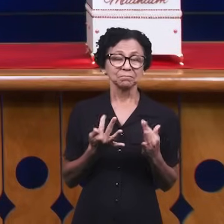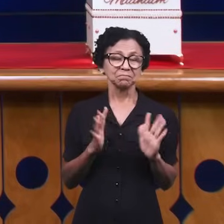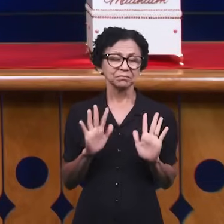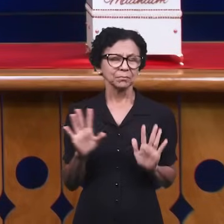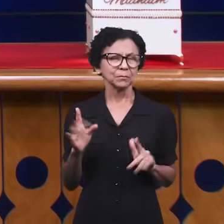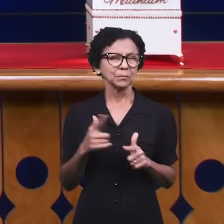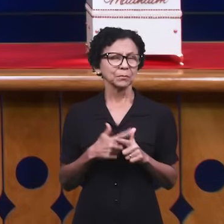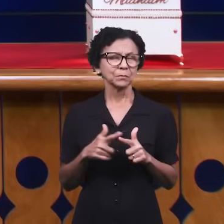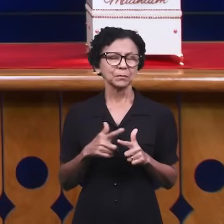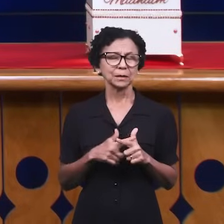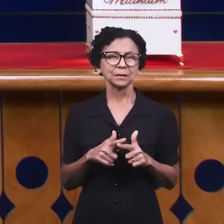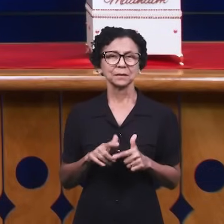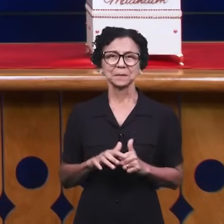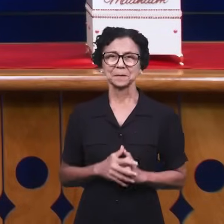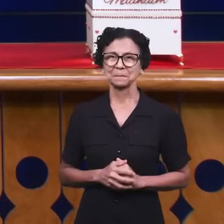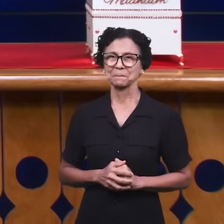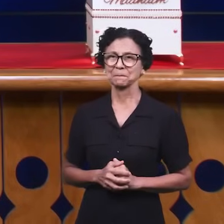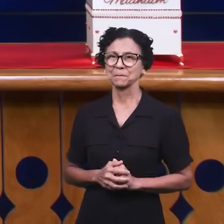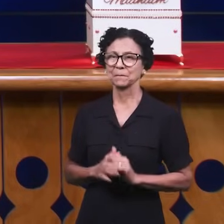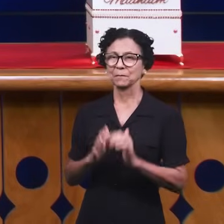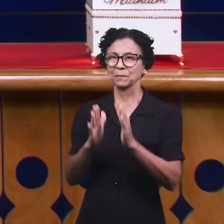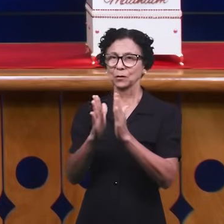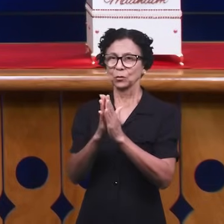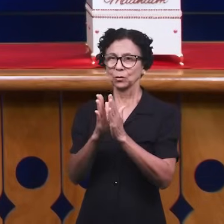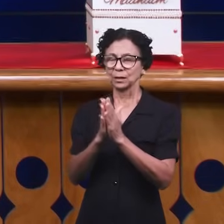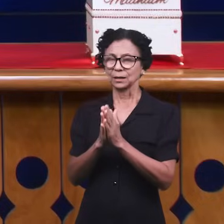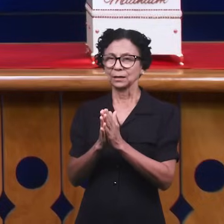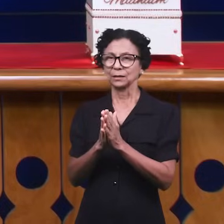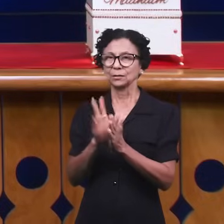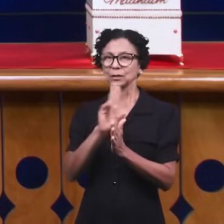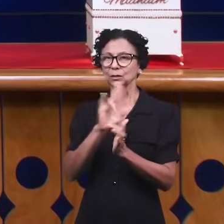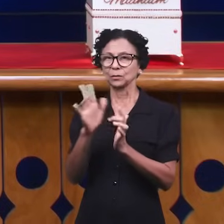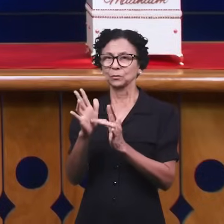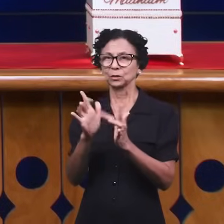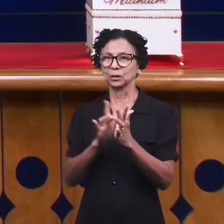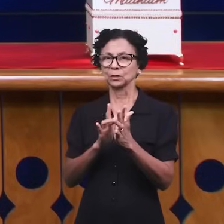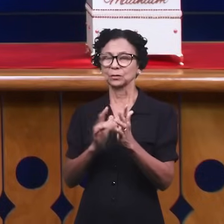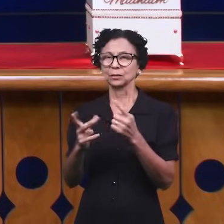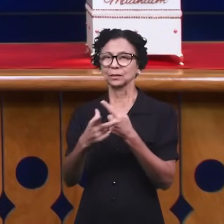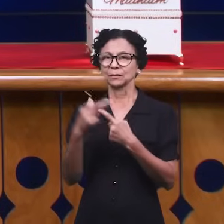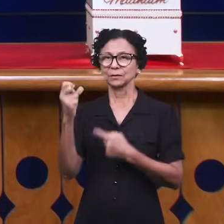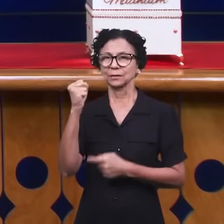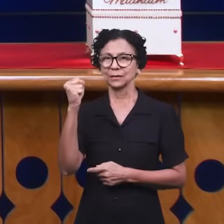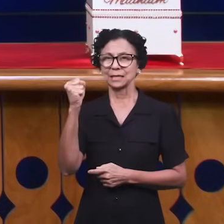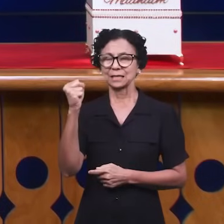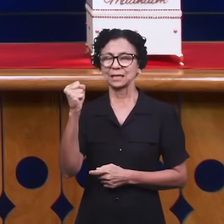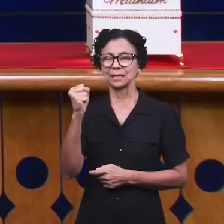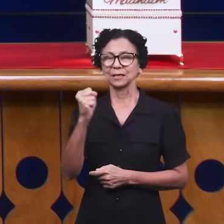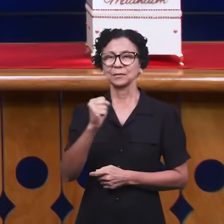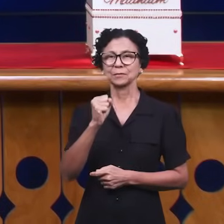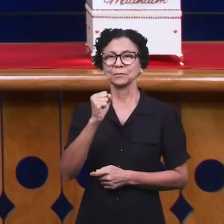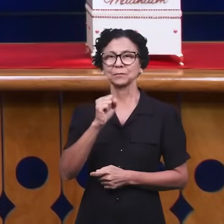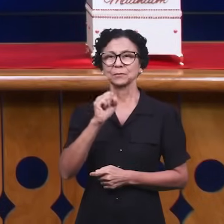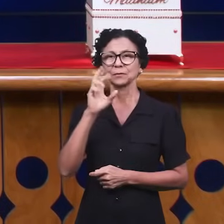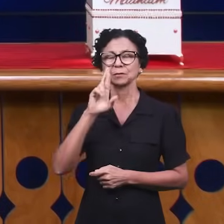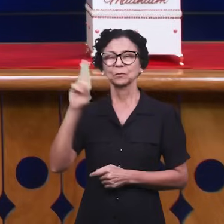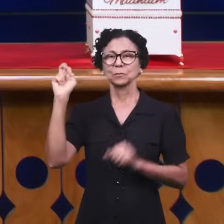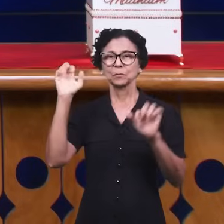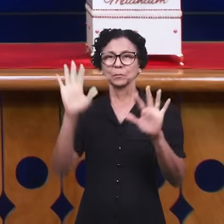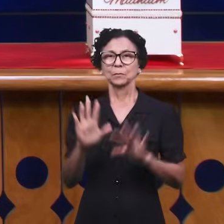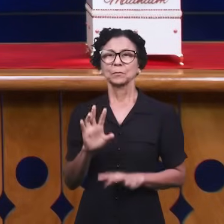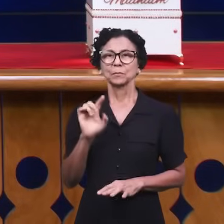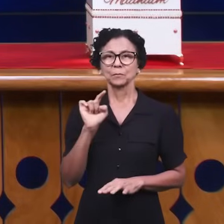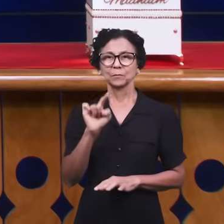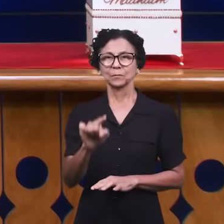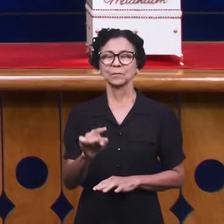oração, você vai enfrentar isso em nome do Senhor dos Exércitos. Que assim o Senhor abençoe a sua